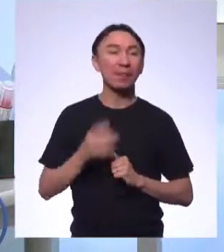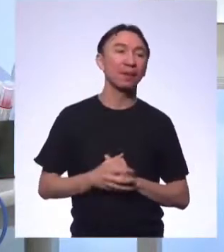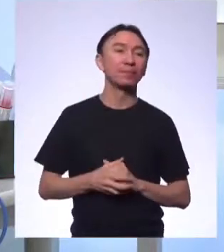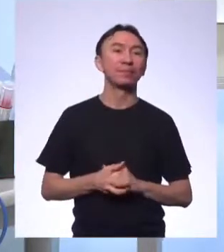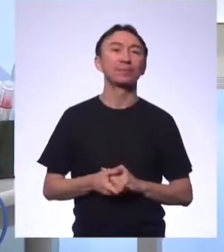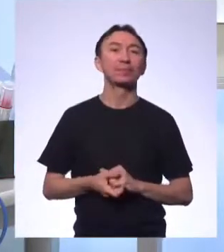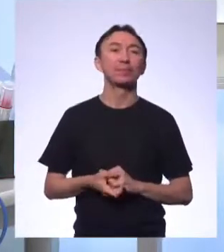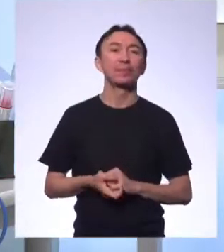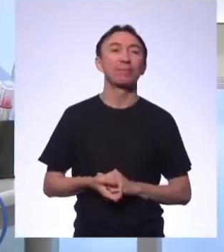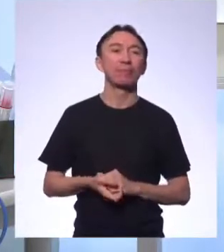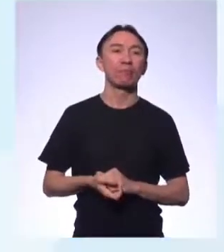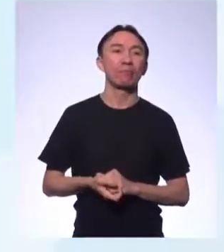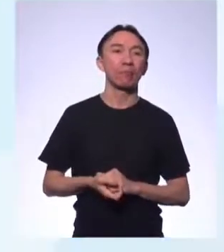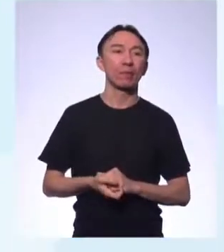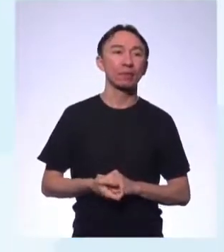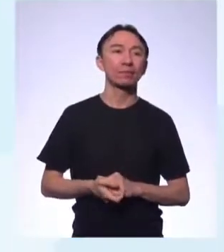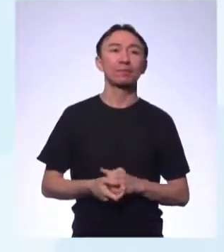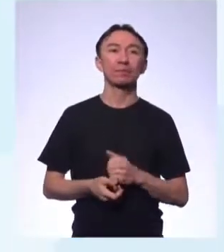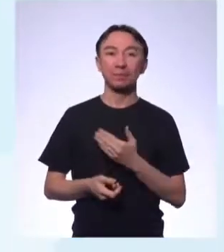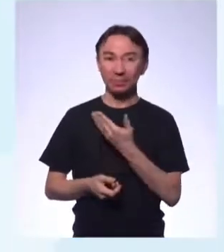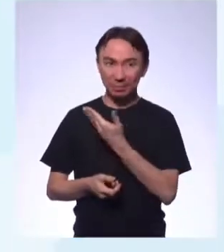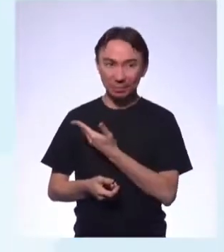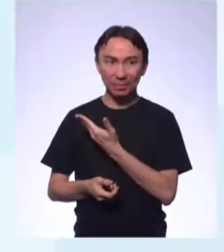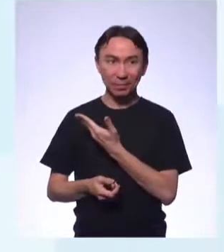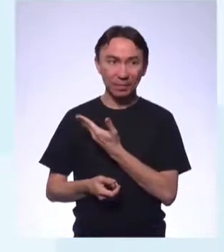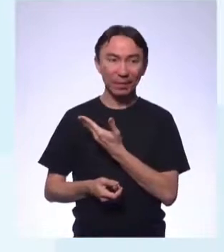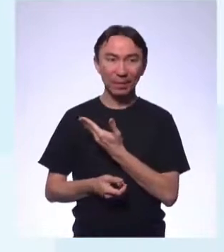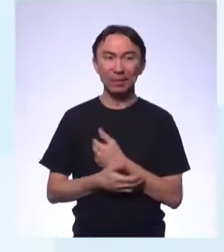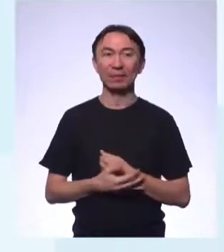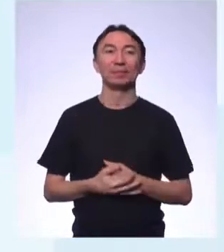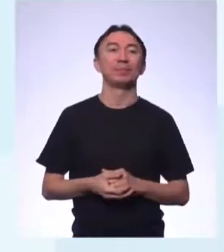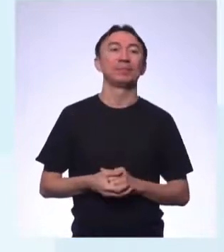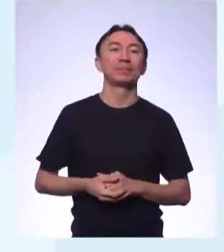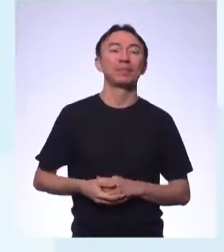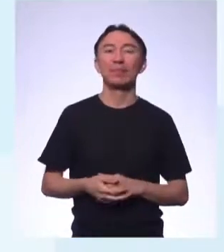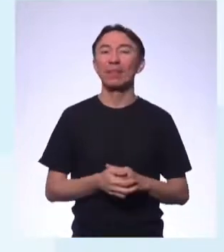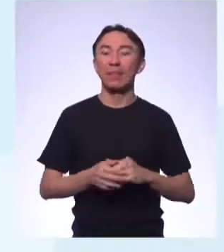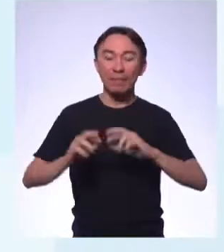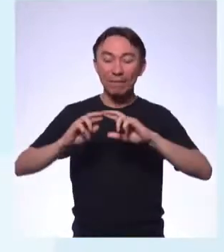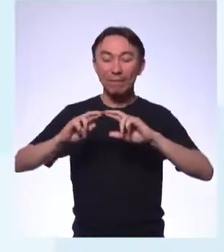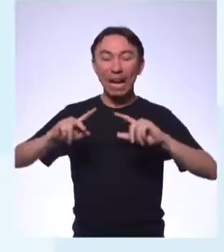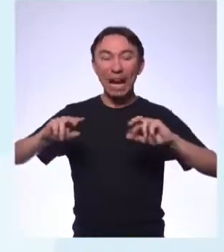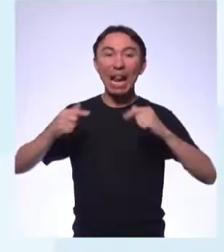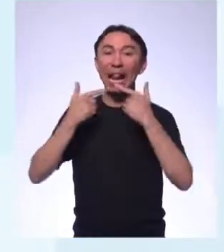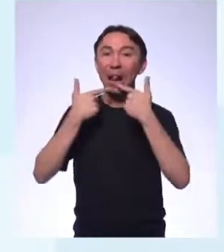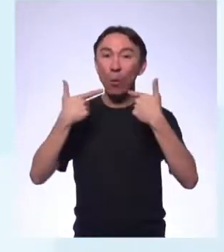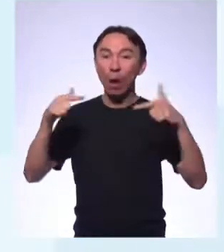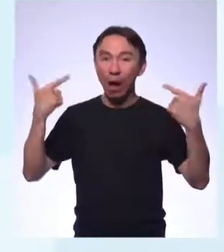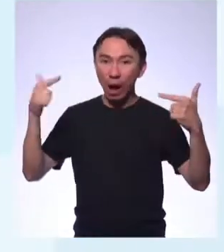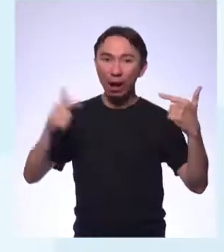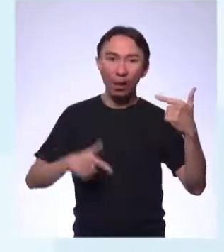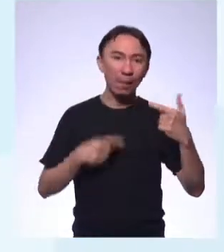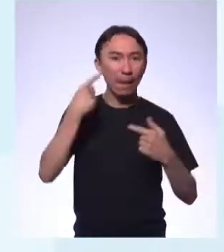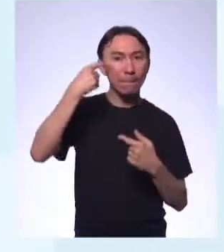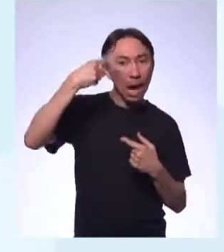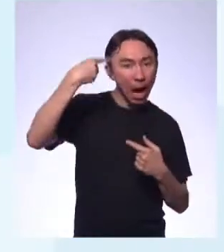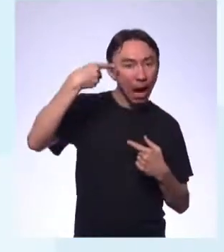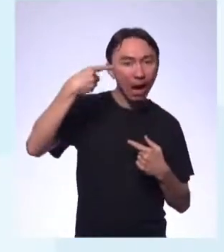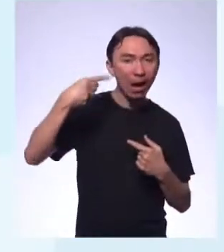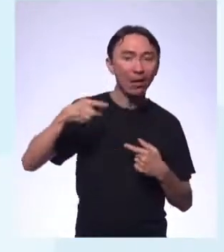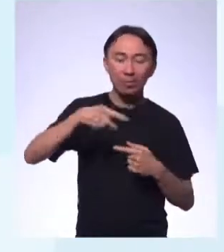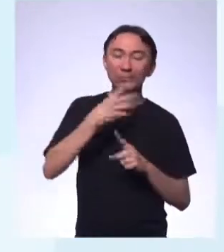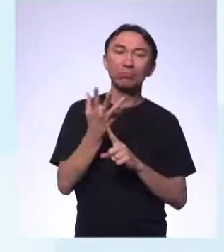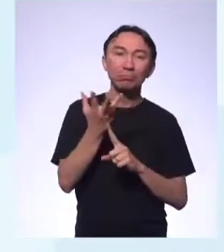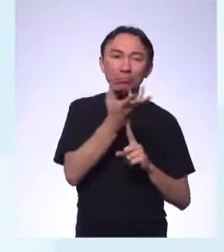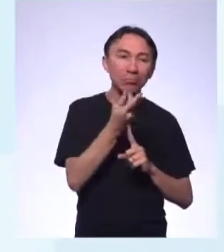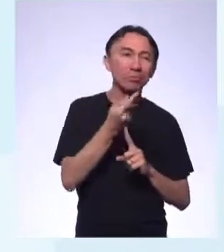Opa. Habilidade, olha só. Compreender e relacionar as diversas linguagens artísticas de forma integrada na